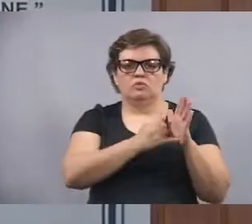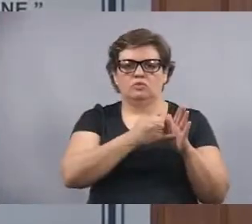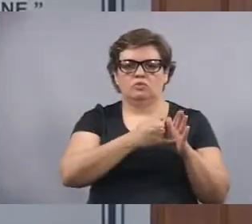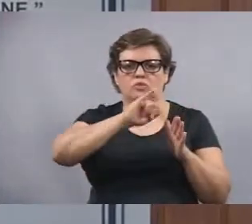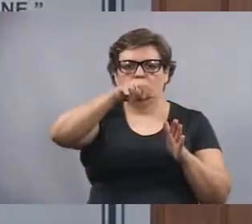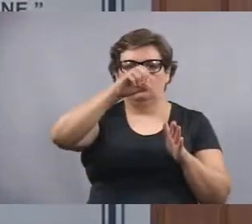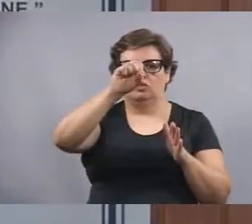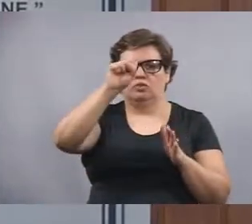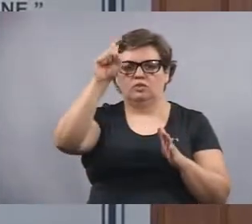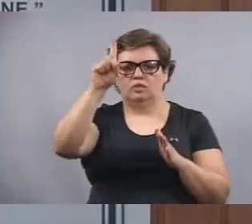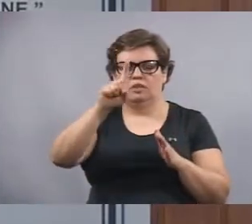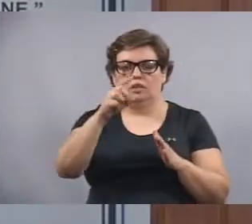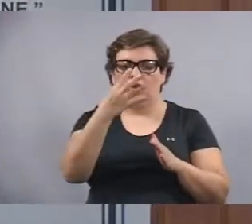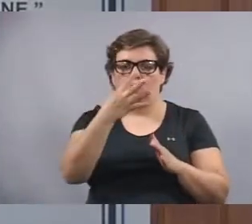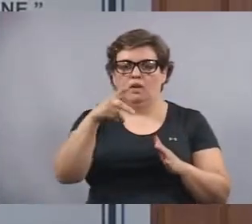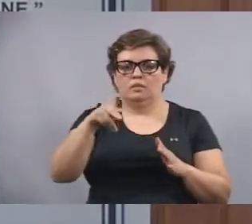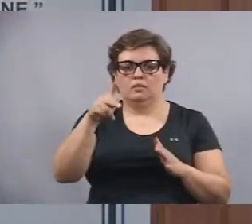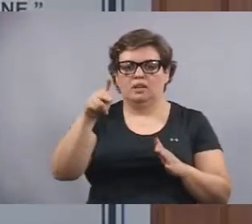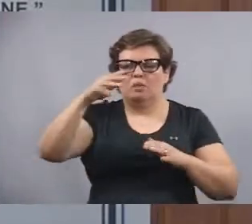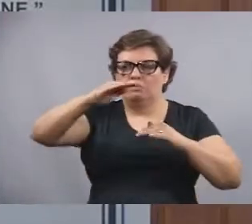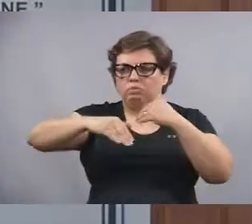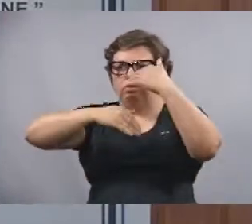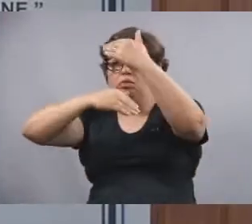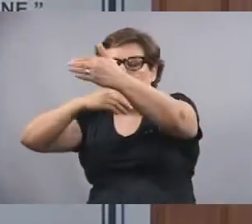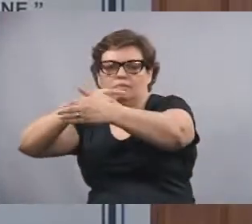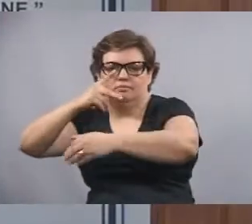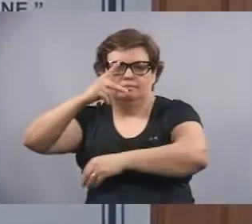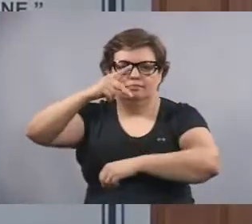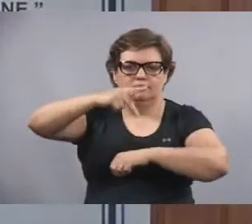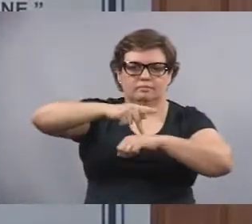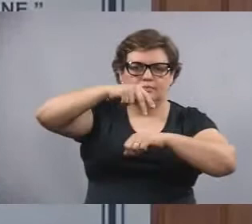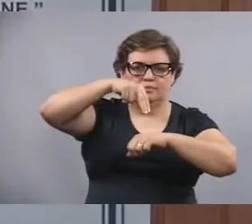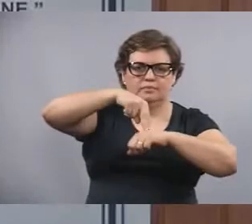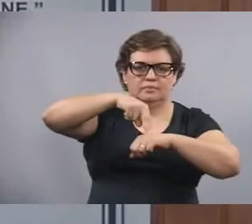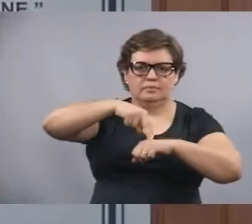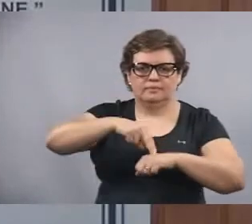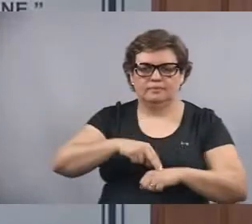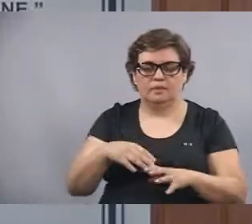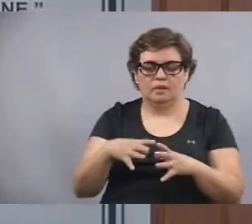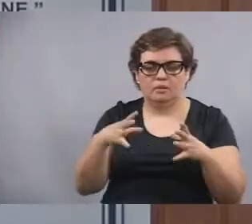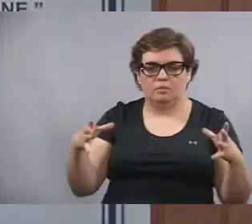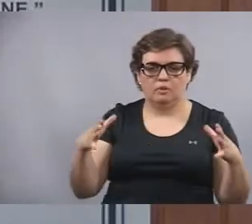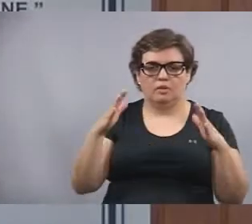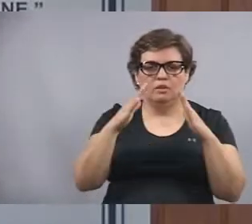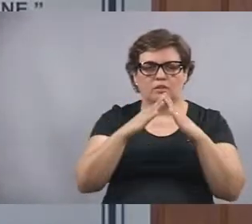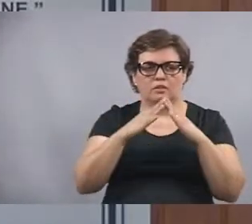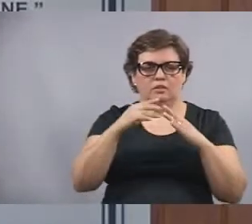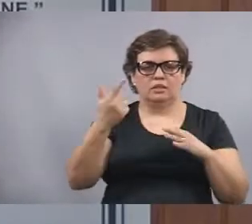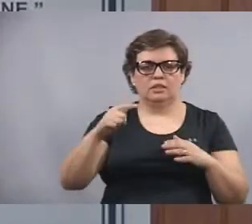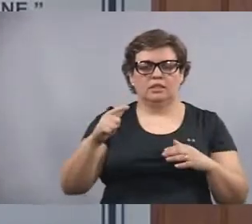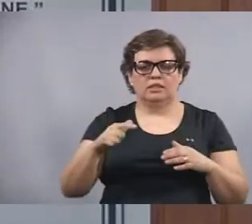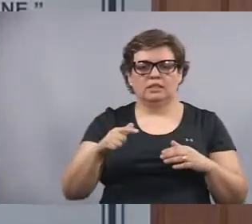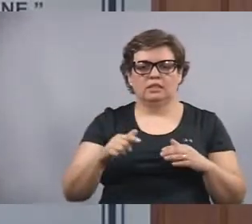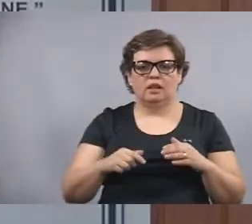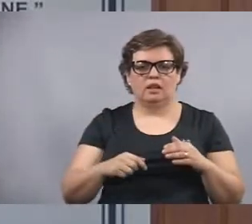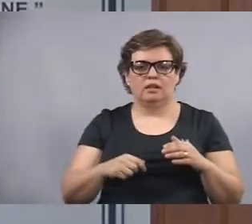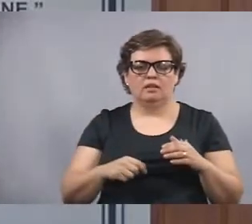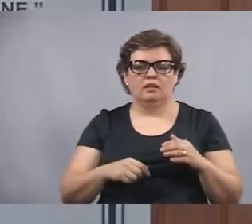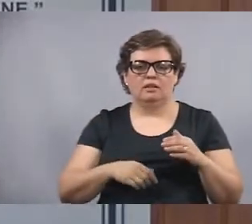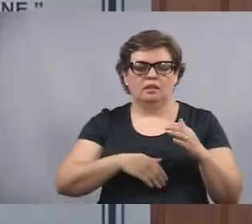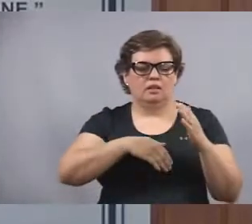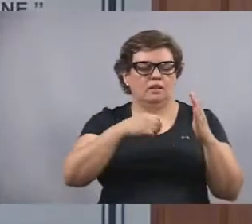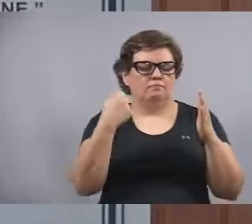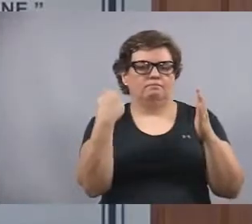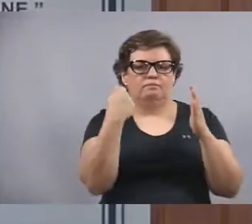Nóbrega, são famílias simples, a maioria das casas sem reboco, pessoas